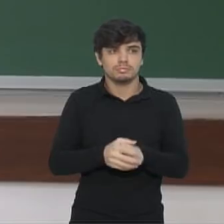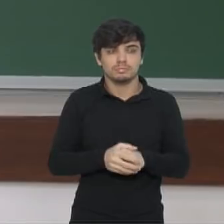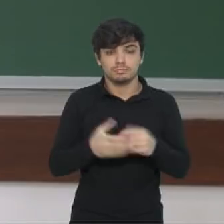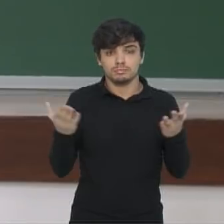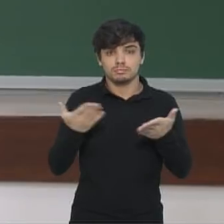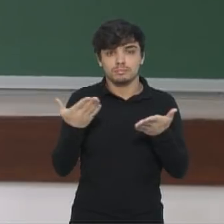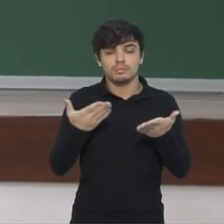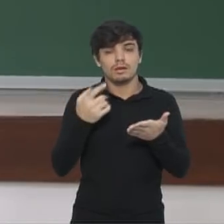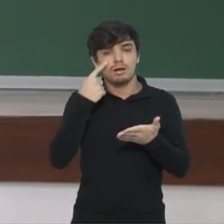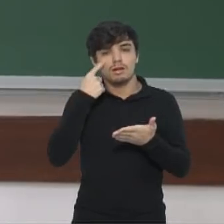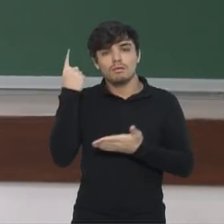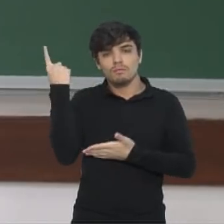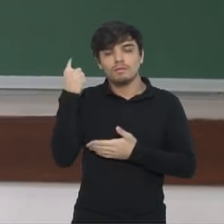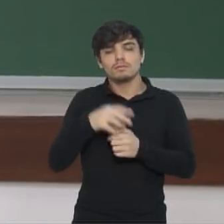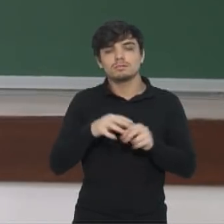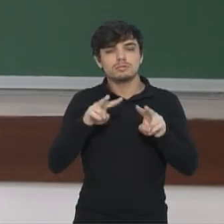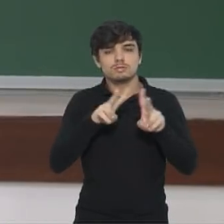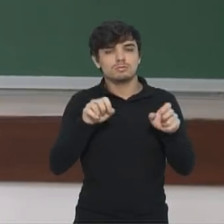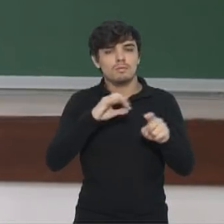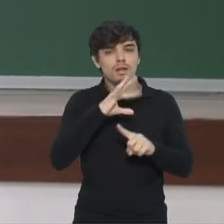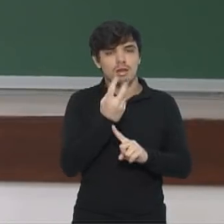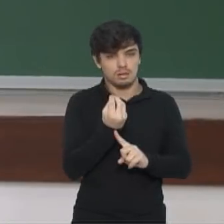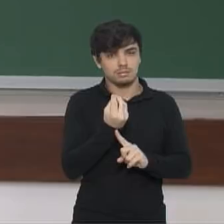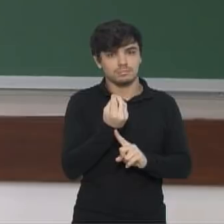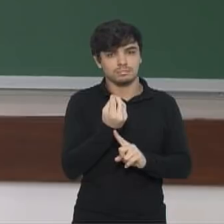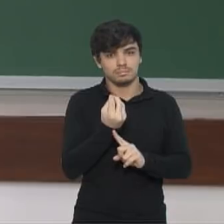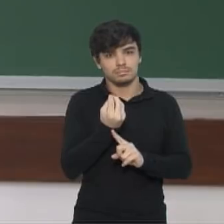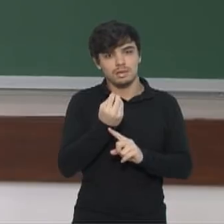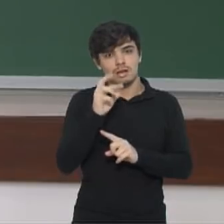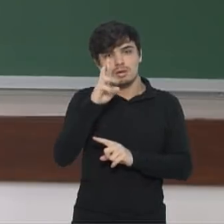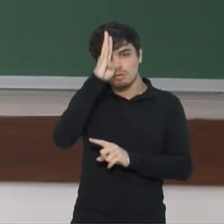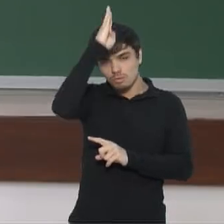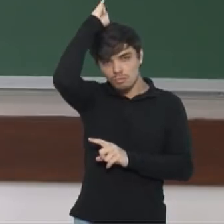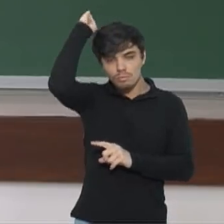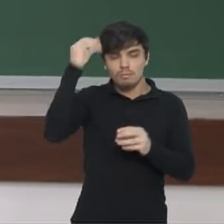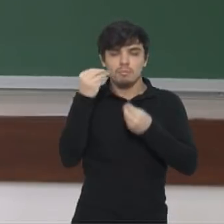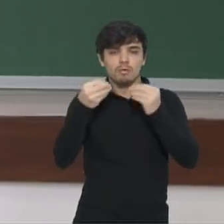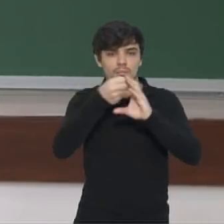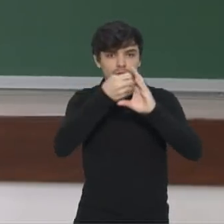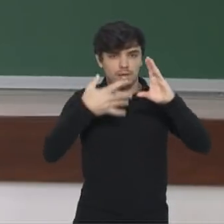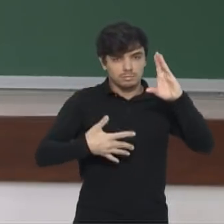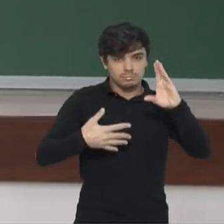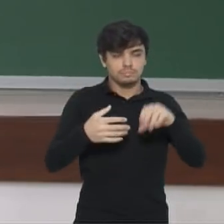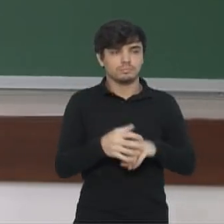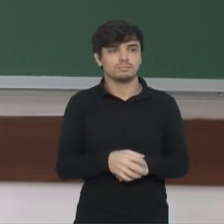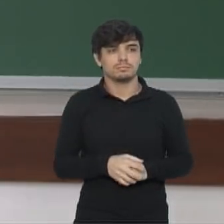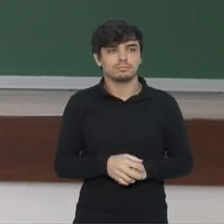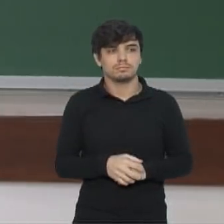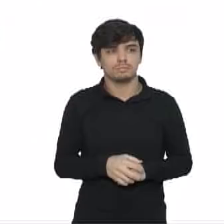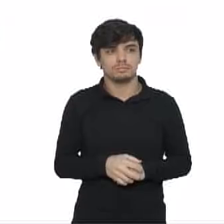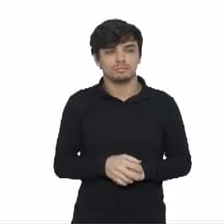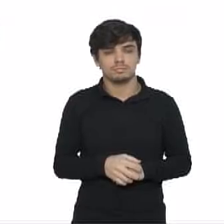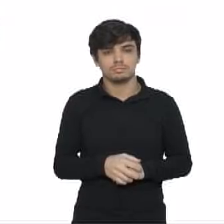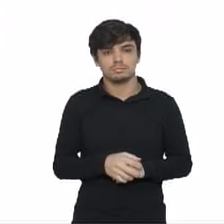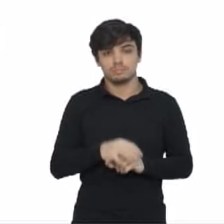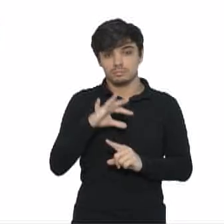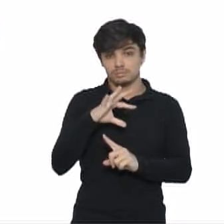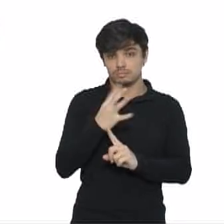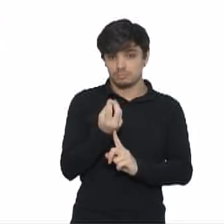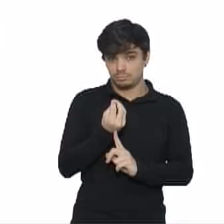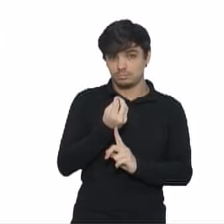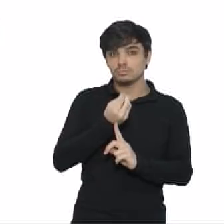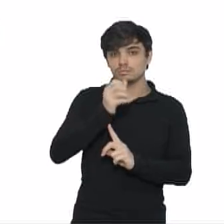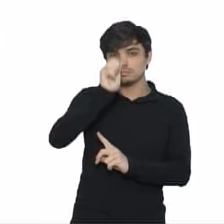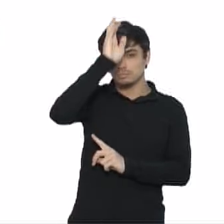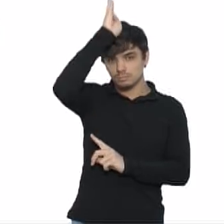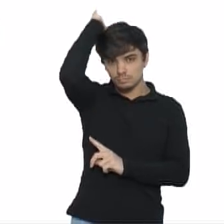Agora nós vamos verificar um pouquinho, pessoal, sobre a arte romana, que características que tinham a arte romana. A arte romana, então, pessoal,